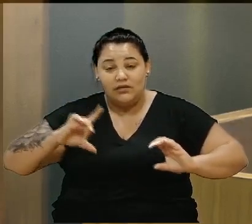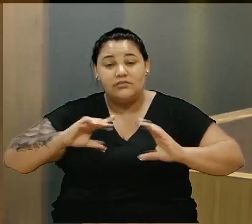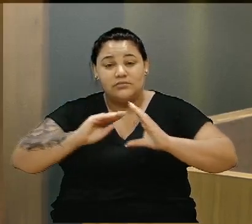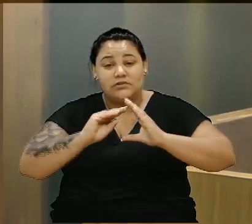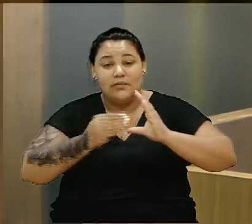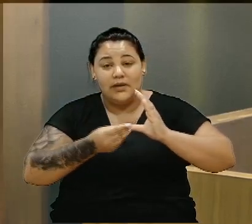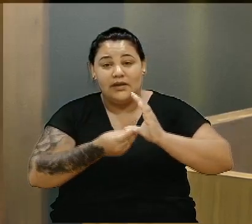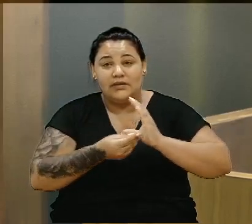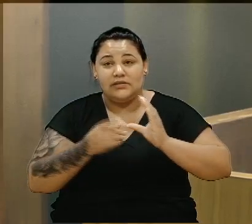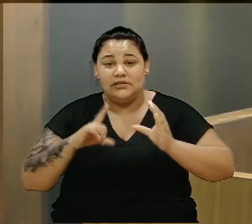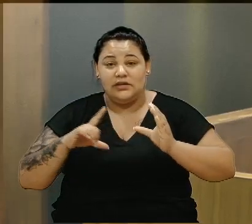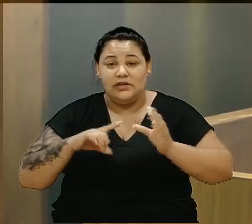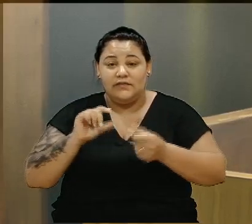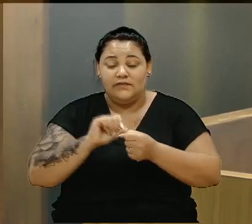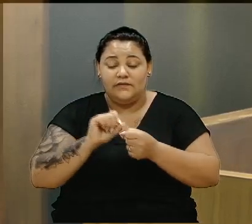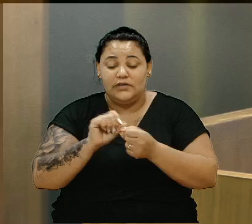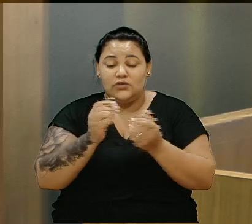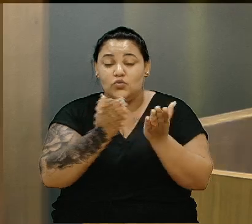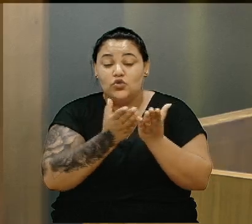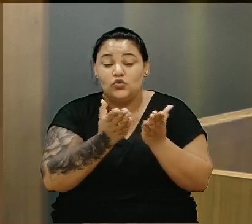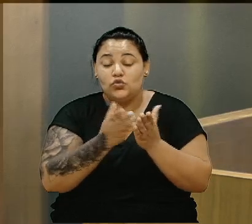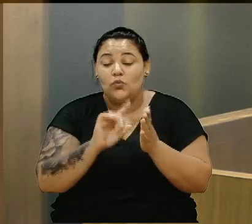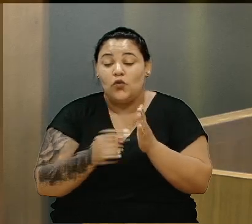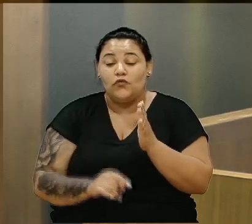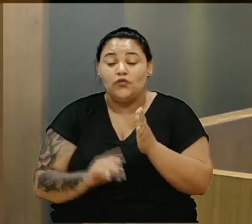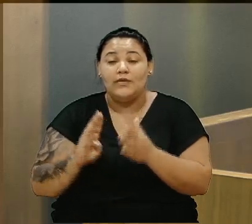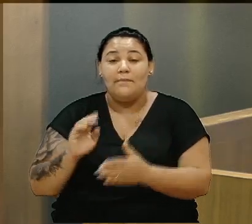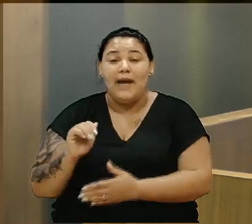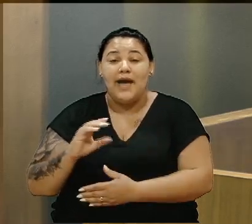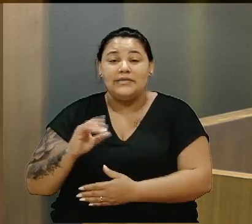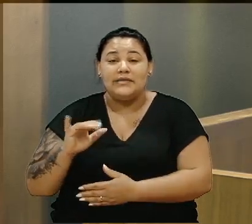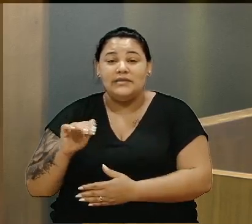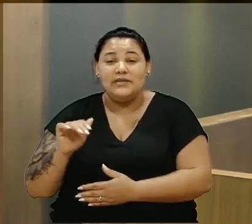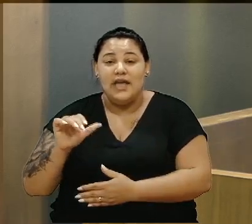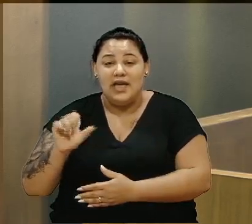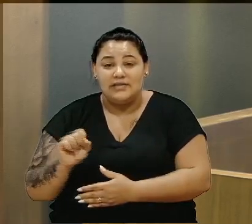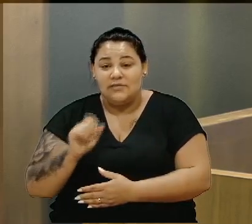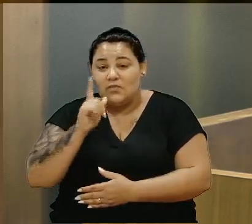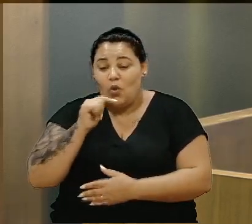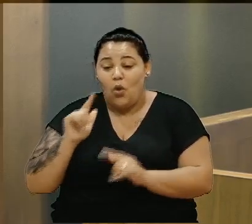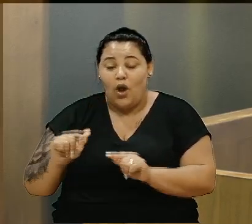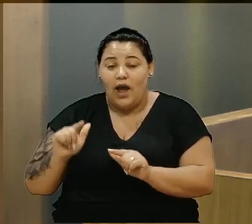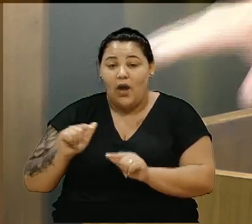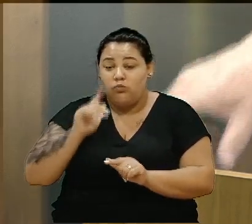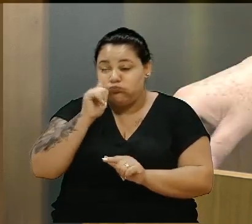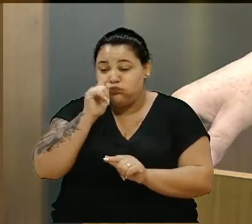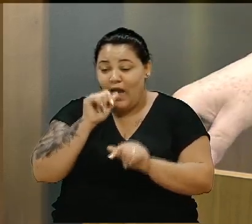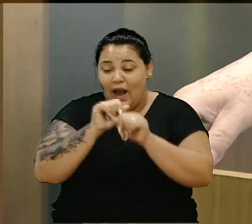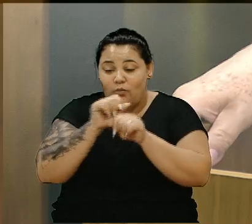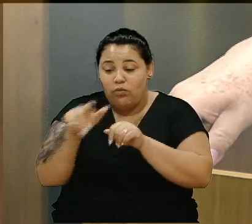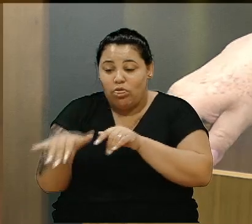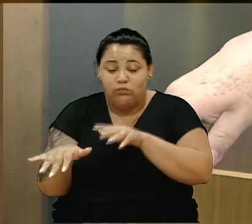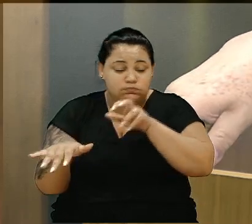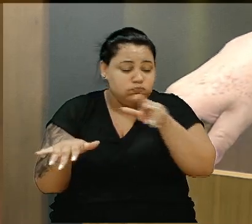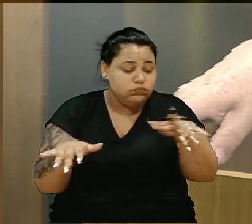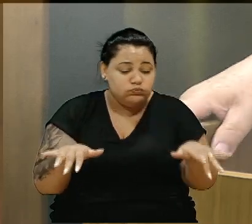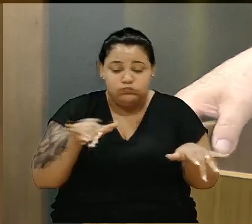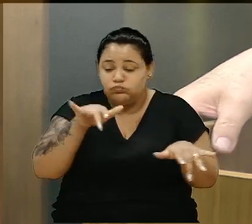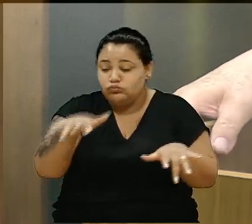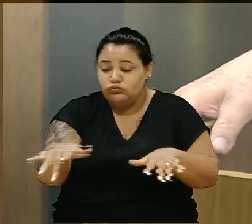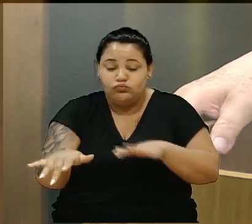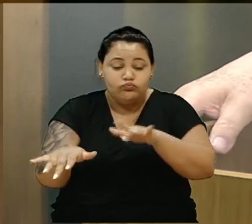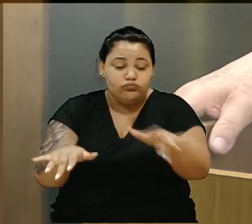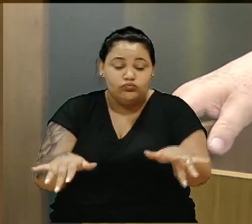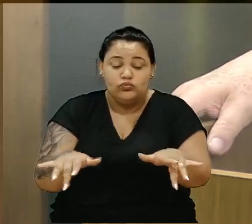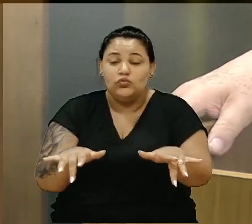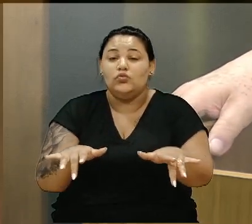fez todo um estudo das bacias de Caxias do Sul, para onde a água se deslocava, aonde que se